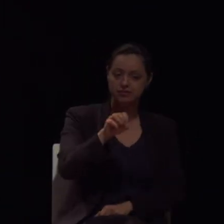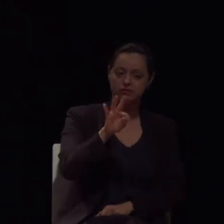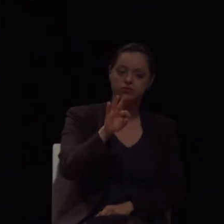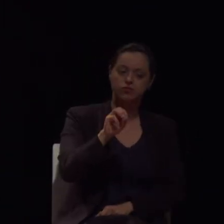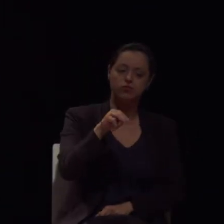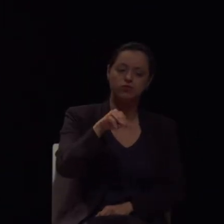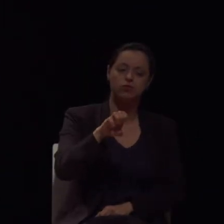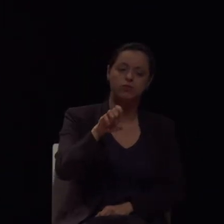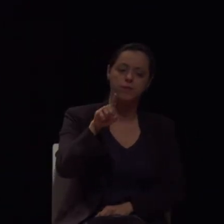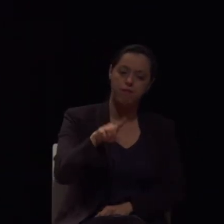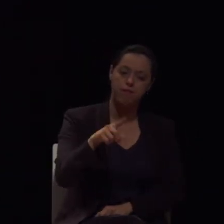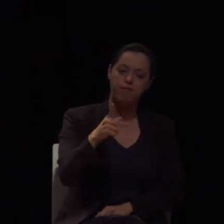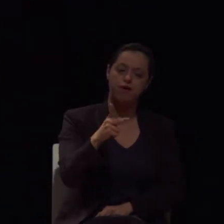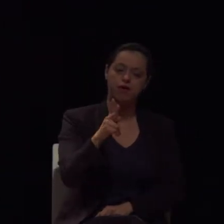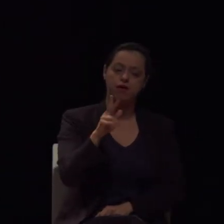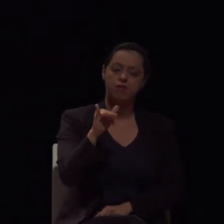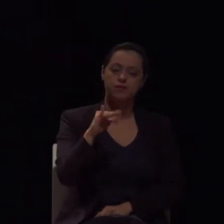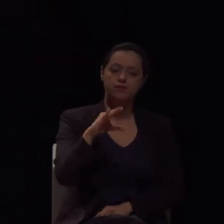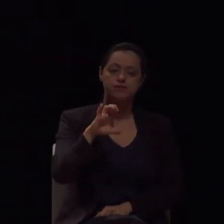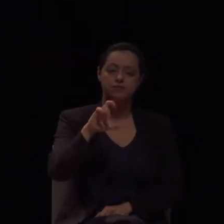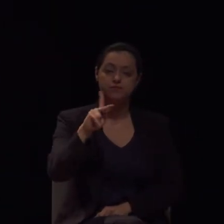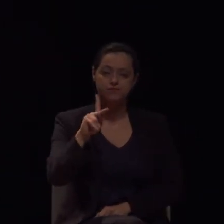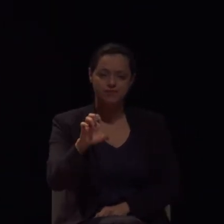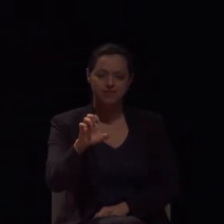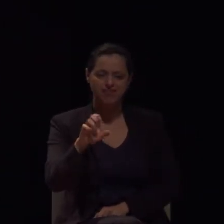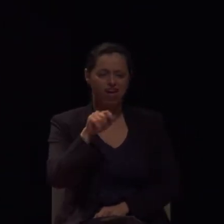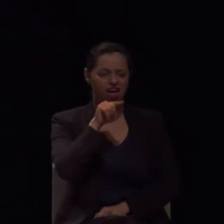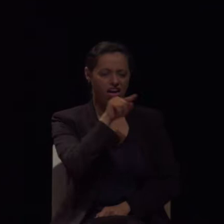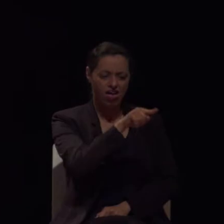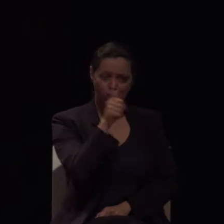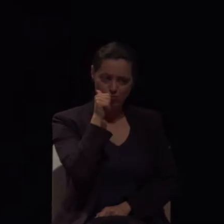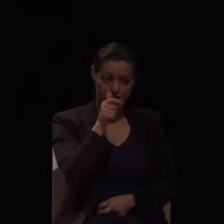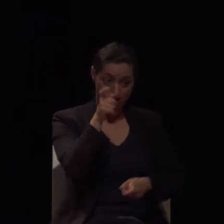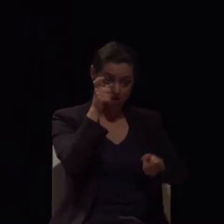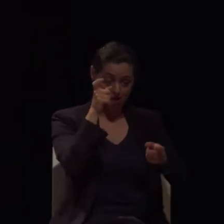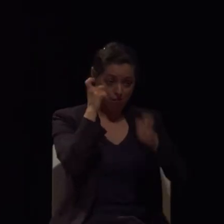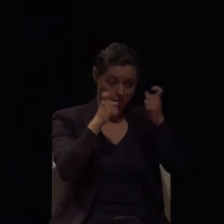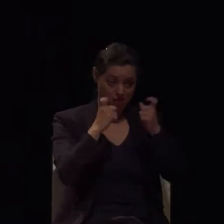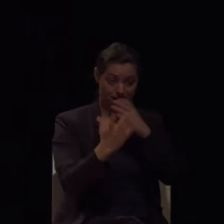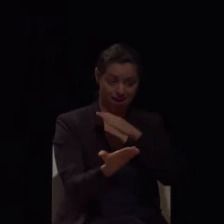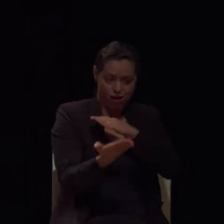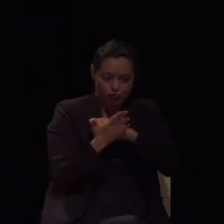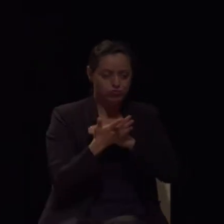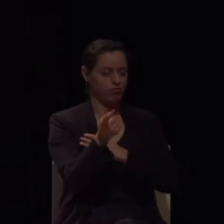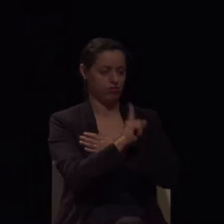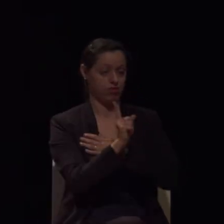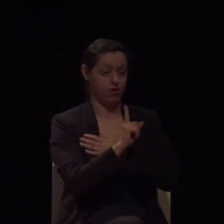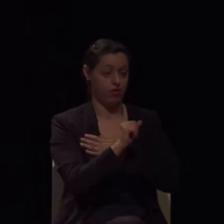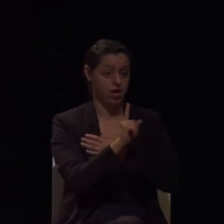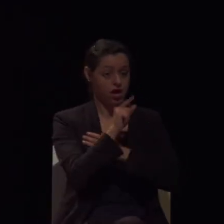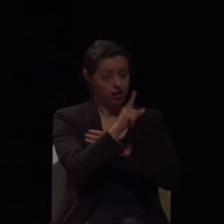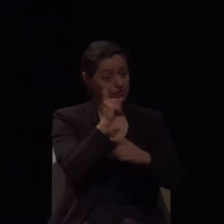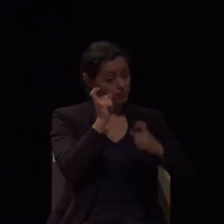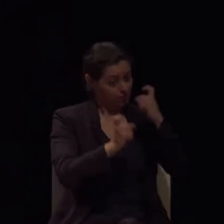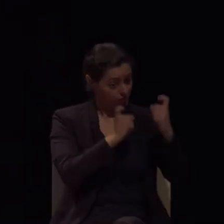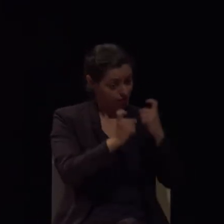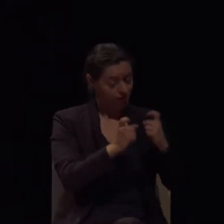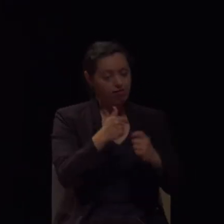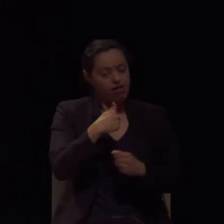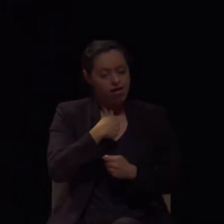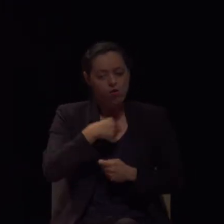pra eles não estava nem um pouco preocupada comigo e isso me ensinou a ter humildade e